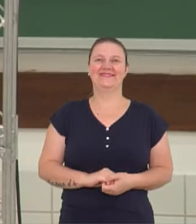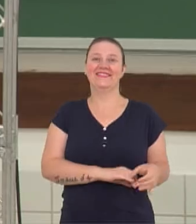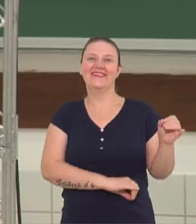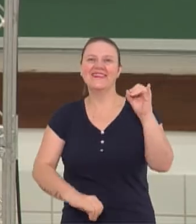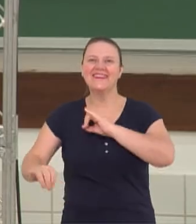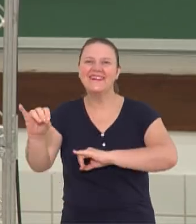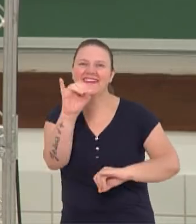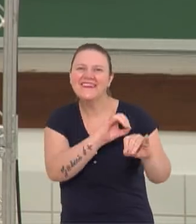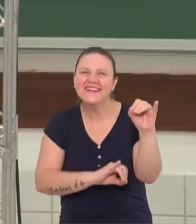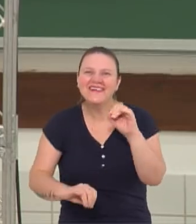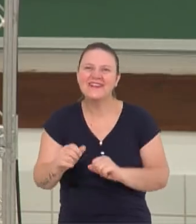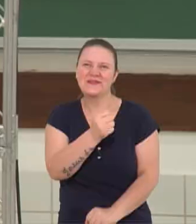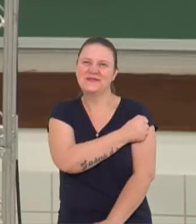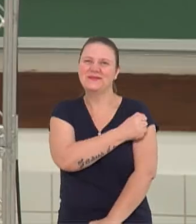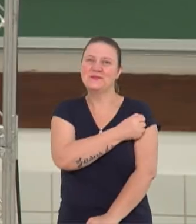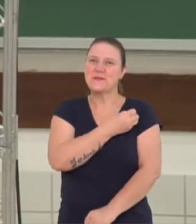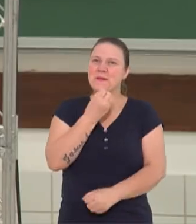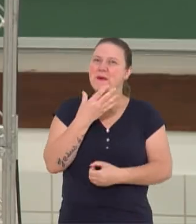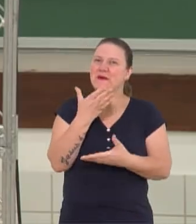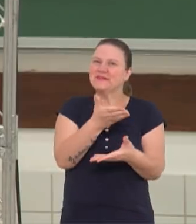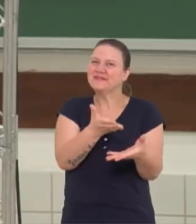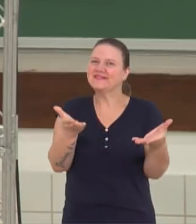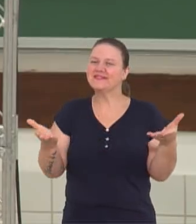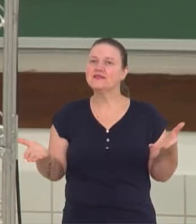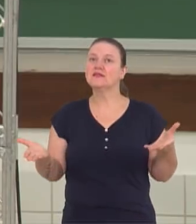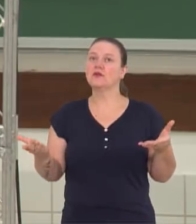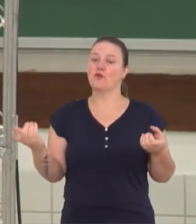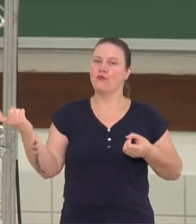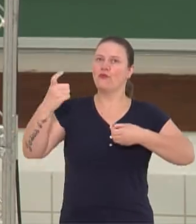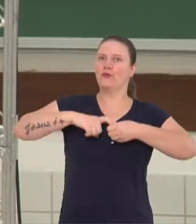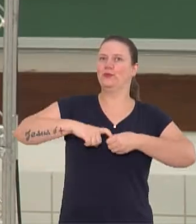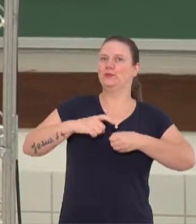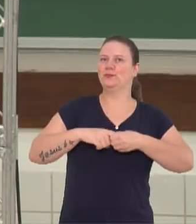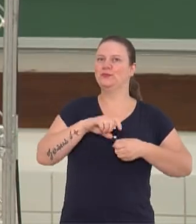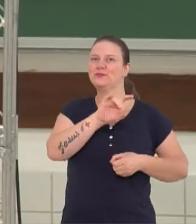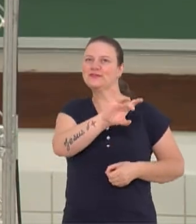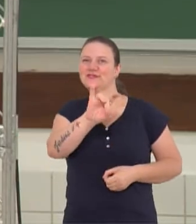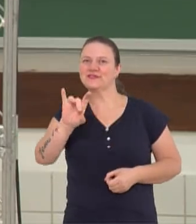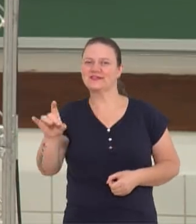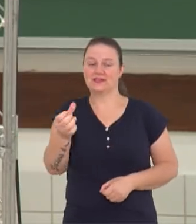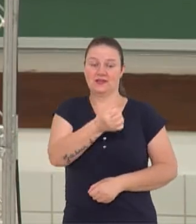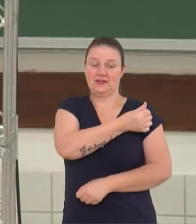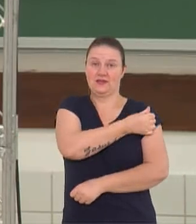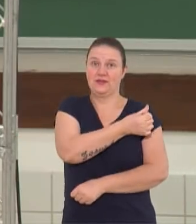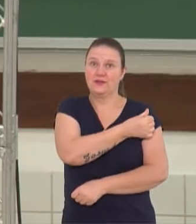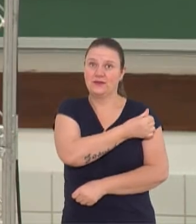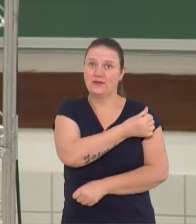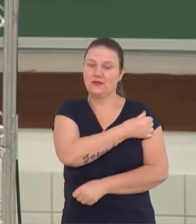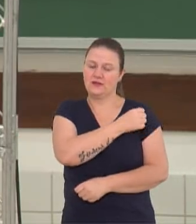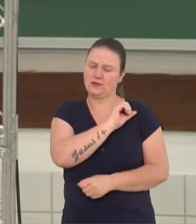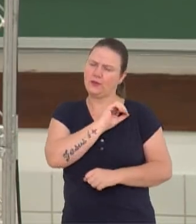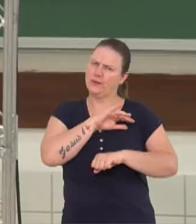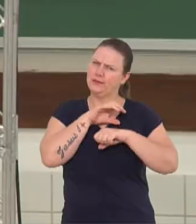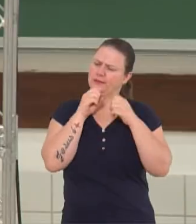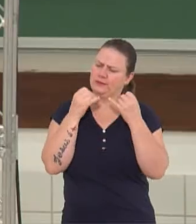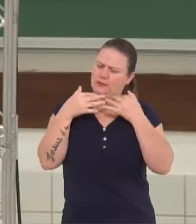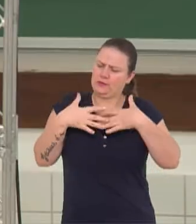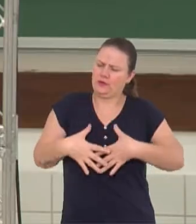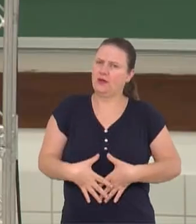Oi pessoal, tudo bem? Estou aqui de novo com vocês, sextos anos, para a gente conversar